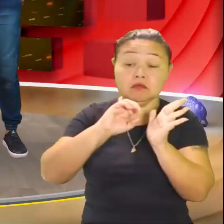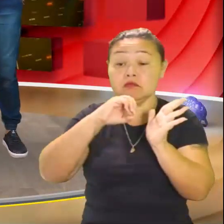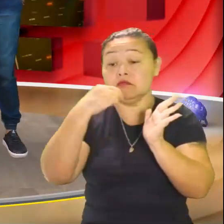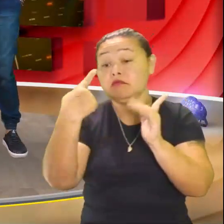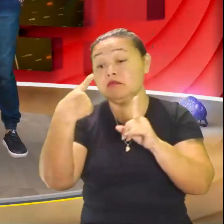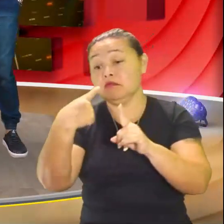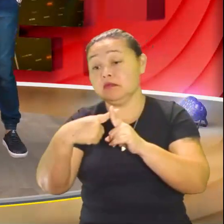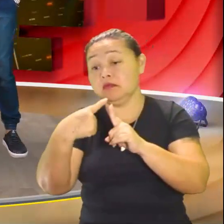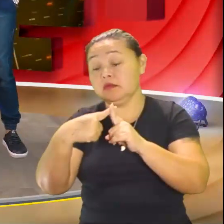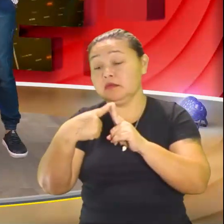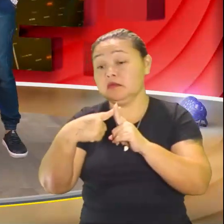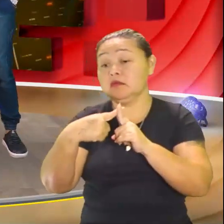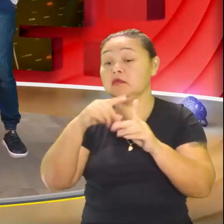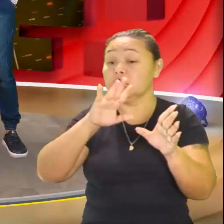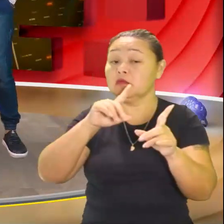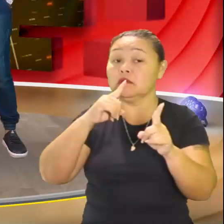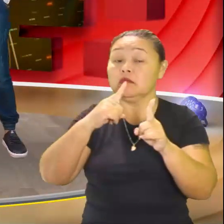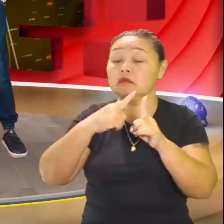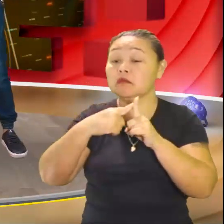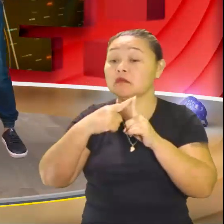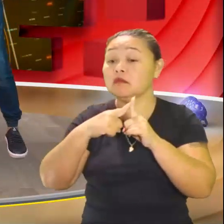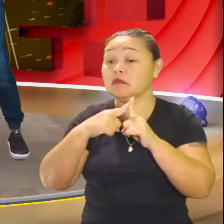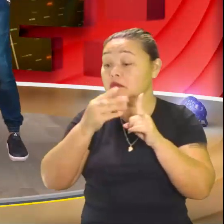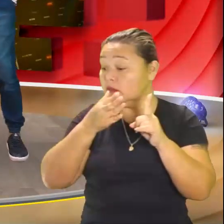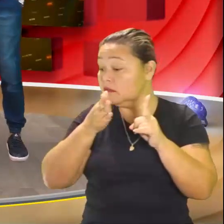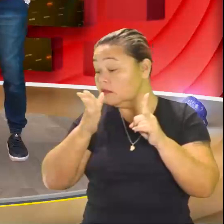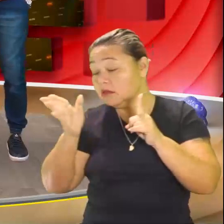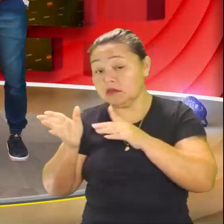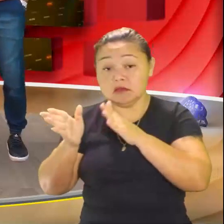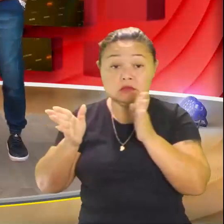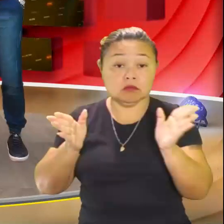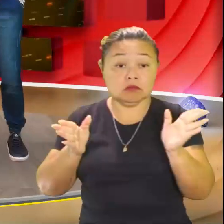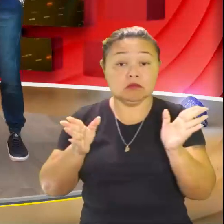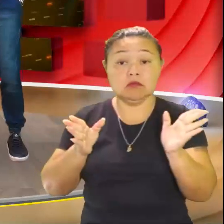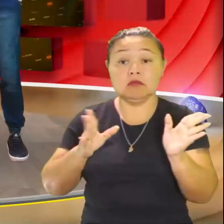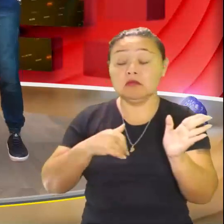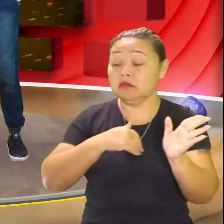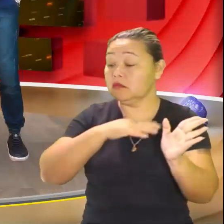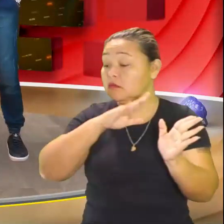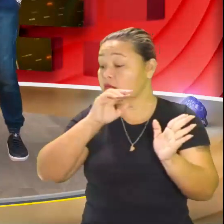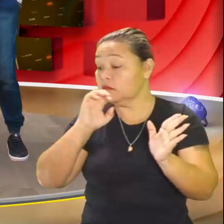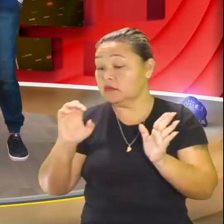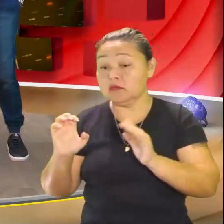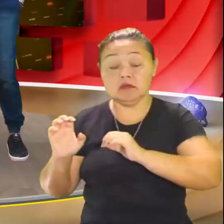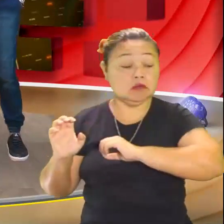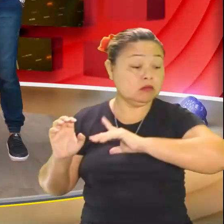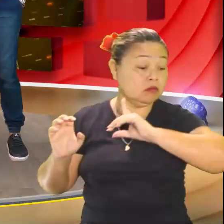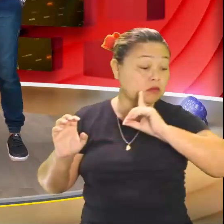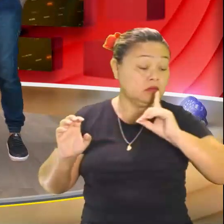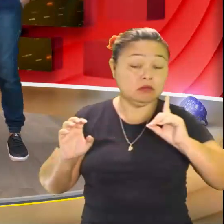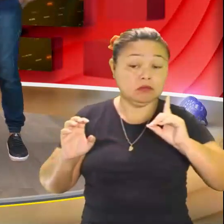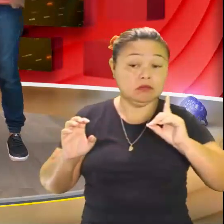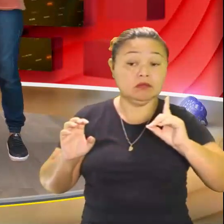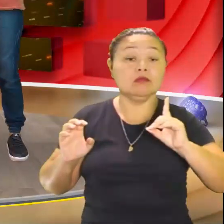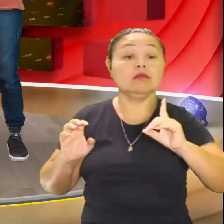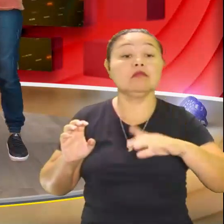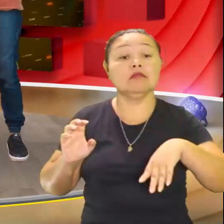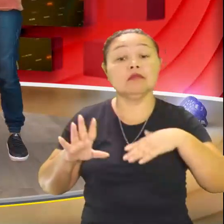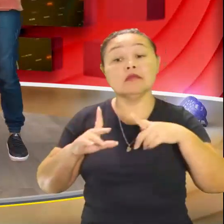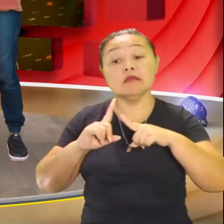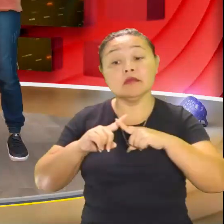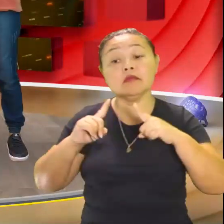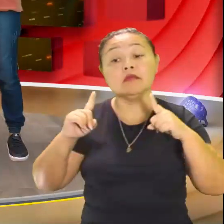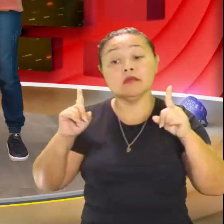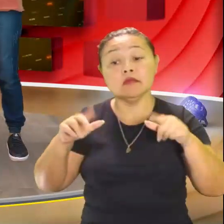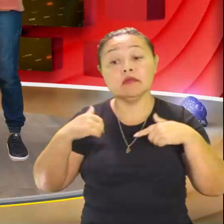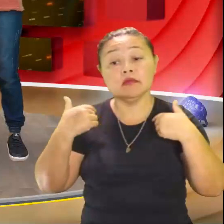ele é positivo. O sinal, muitas das vezes, indica o sentido, né, professor Maurício? Se está para a esquerda ou para a direita.